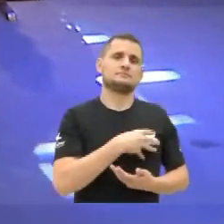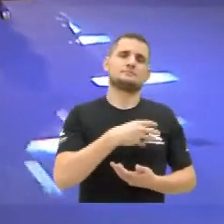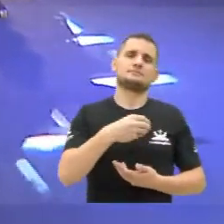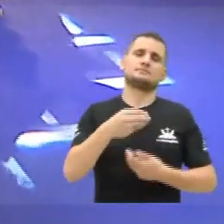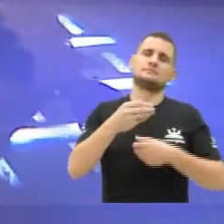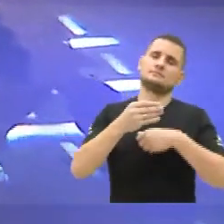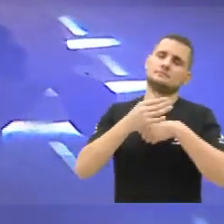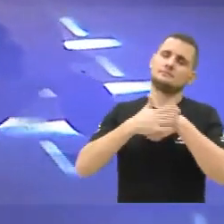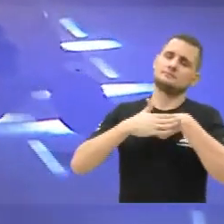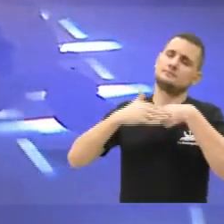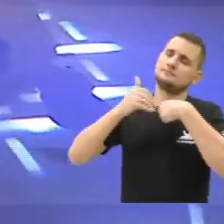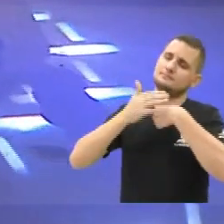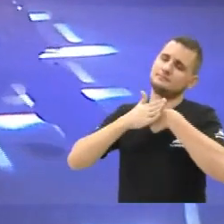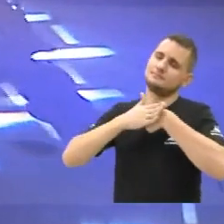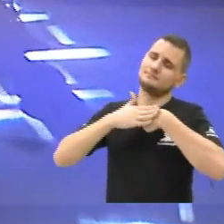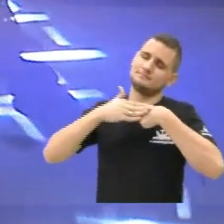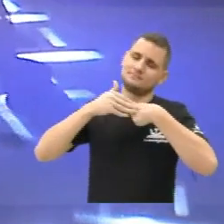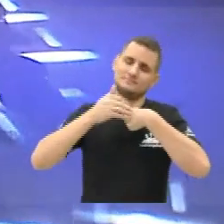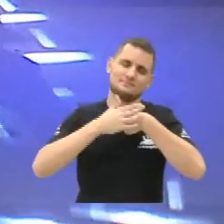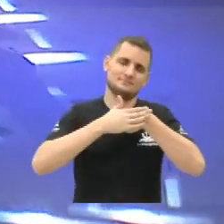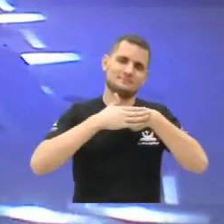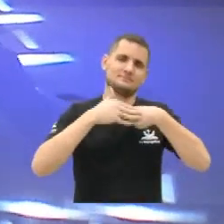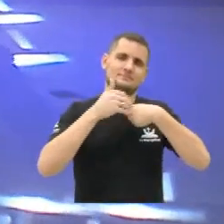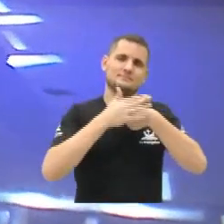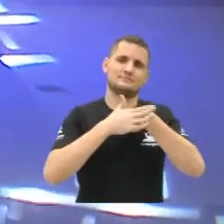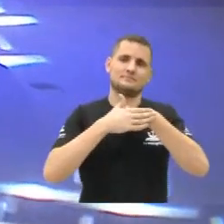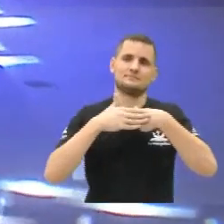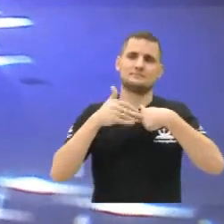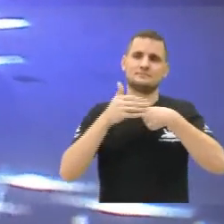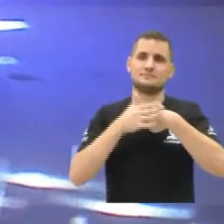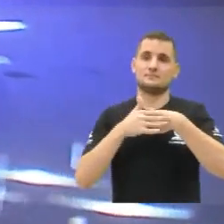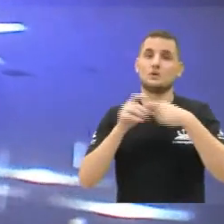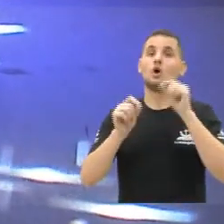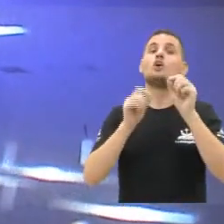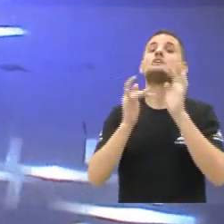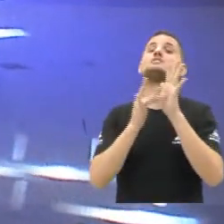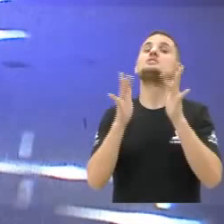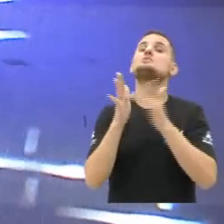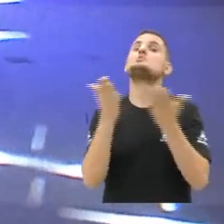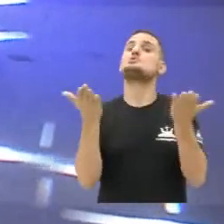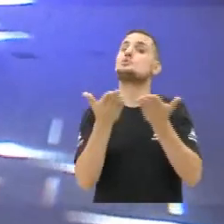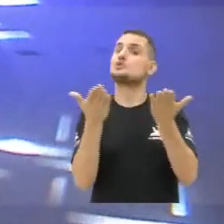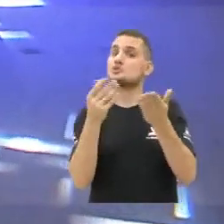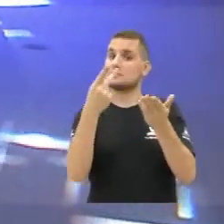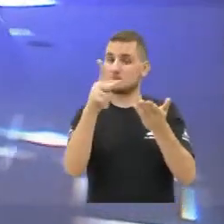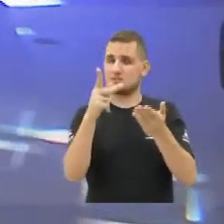filho querido. Escuta isso, olha o que Ele vai fazer com você hoje.